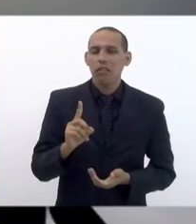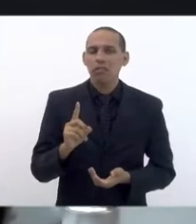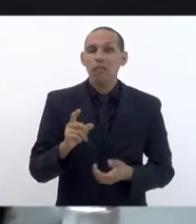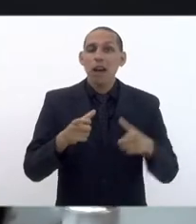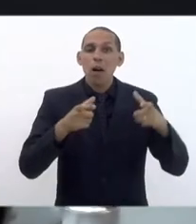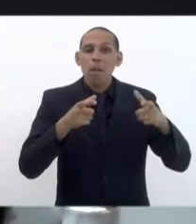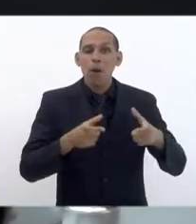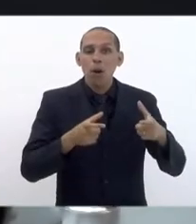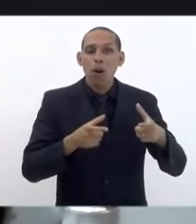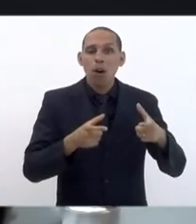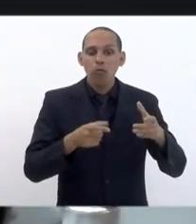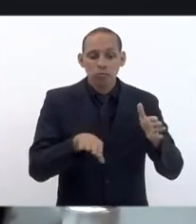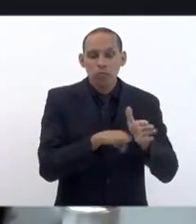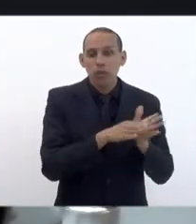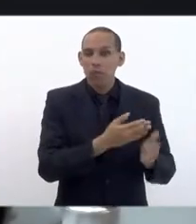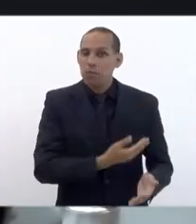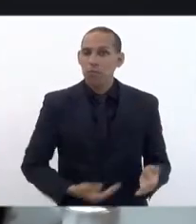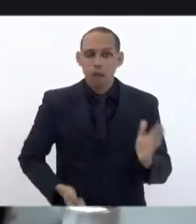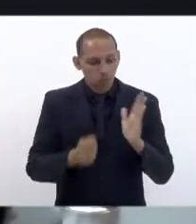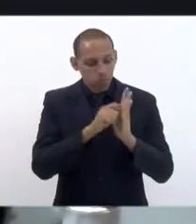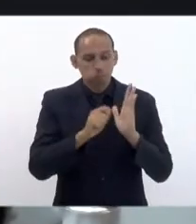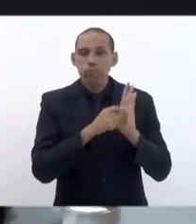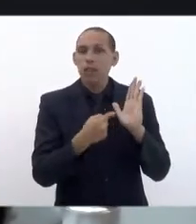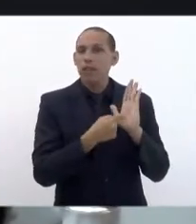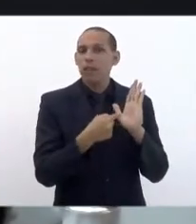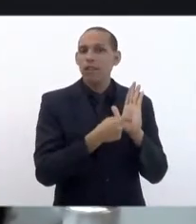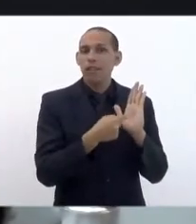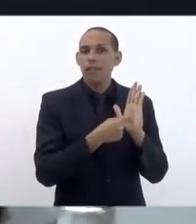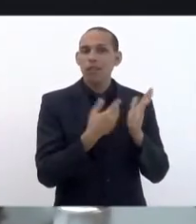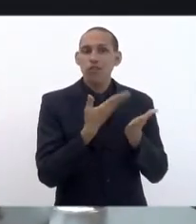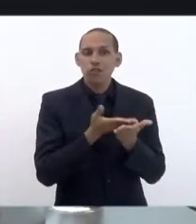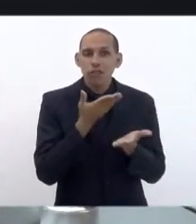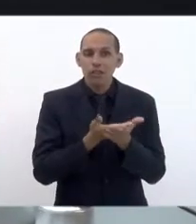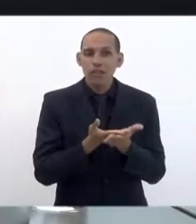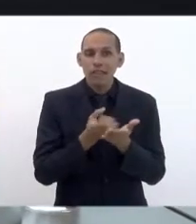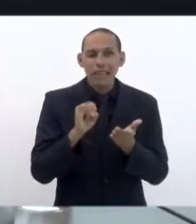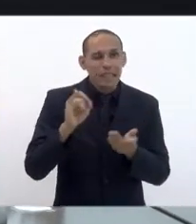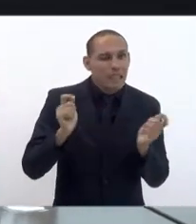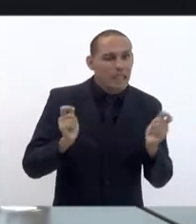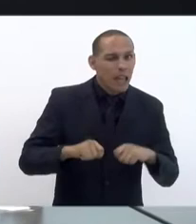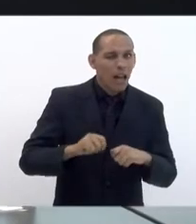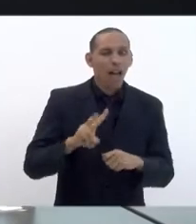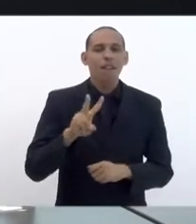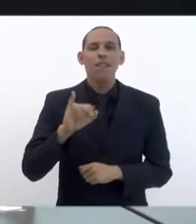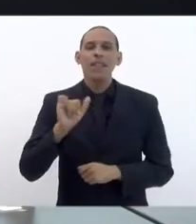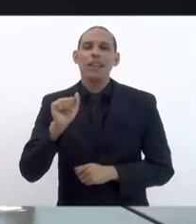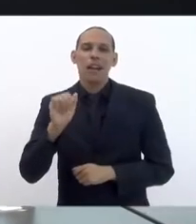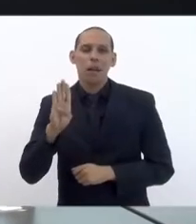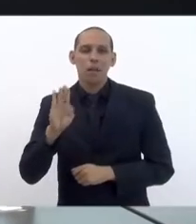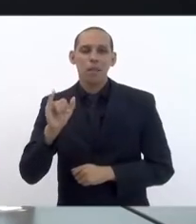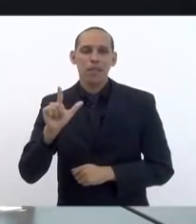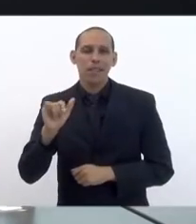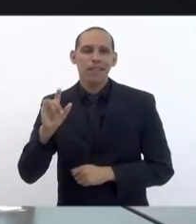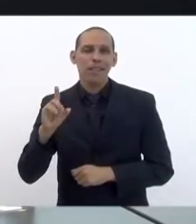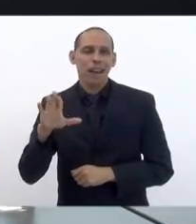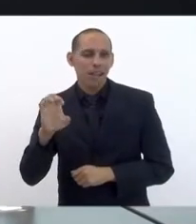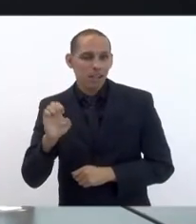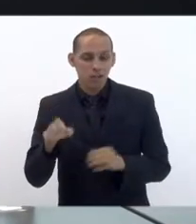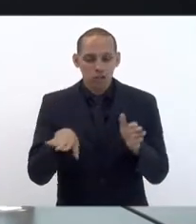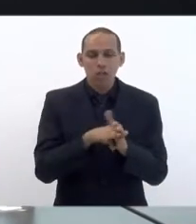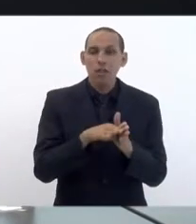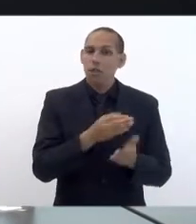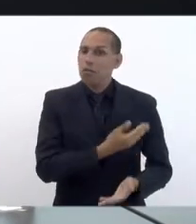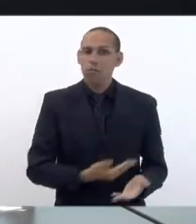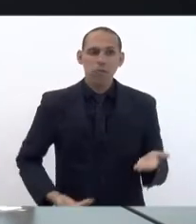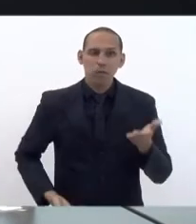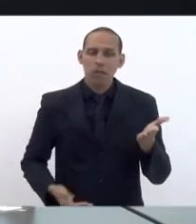em estacionamentos públicos. Está escrito. Estudar a viabilidade de fazer em estacionamento público.